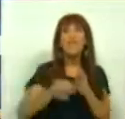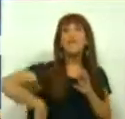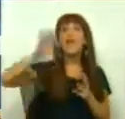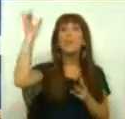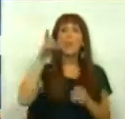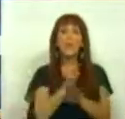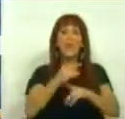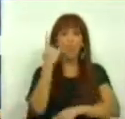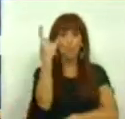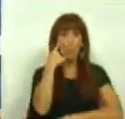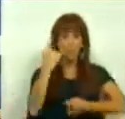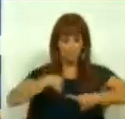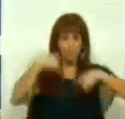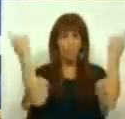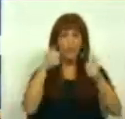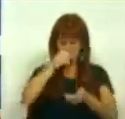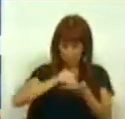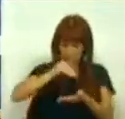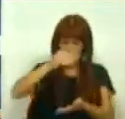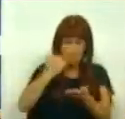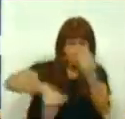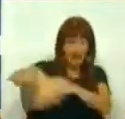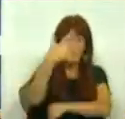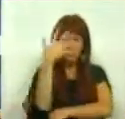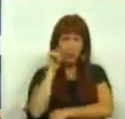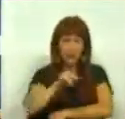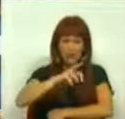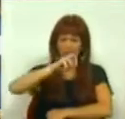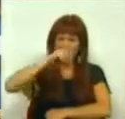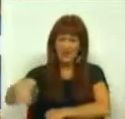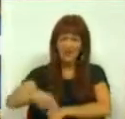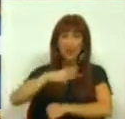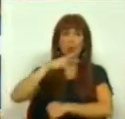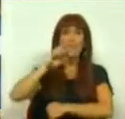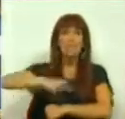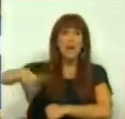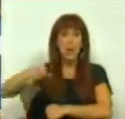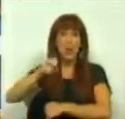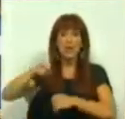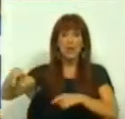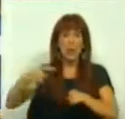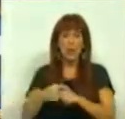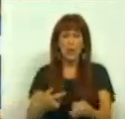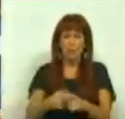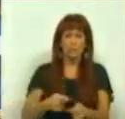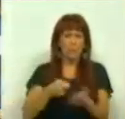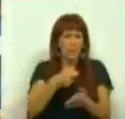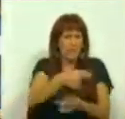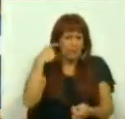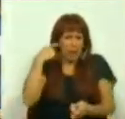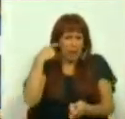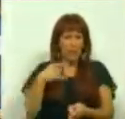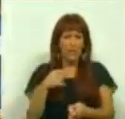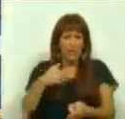finalmente, quando um setor público acumula mais de 5.300 milhões de euros de pagamentos vencidos há mais de 90